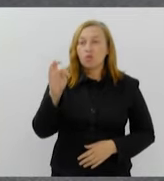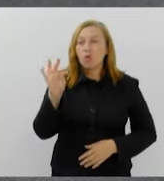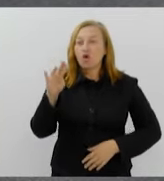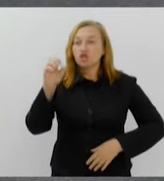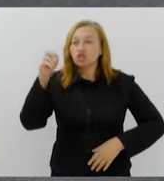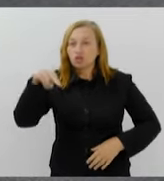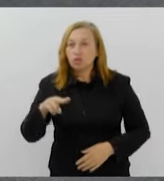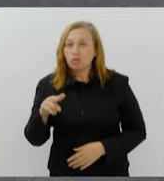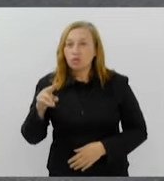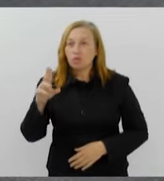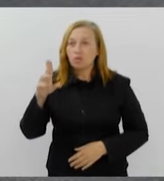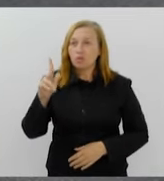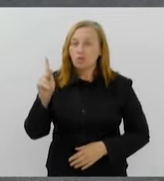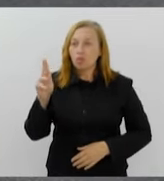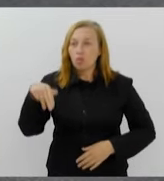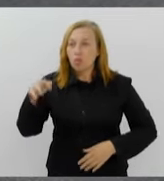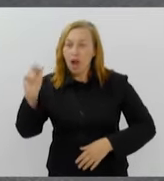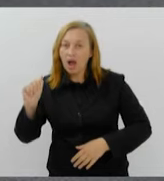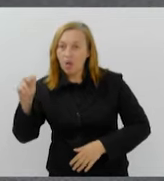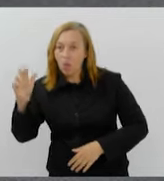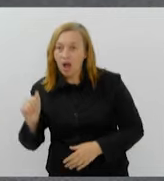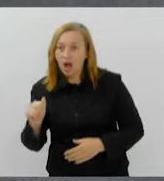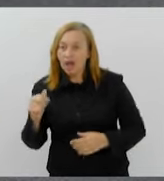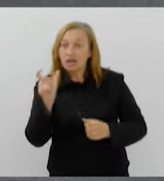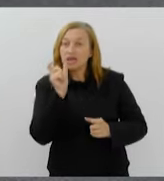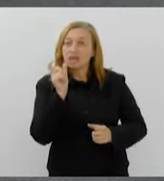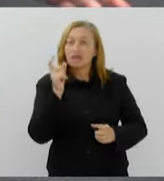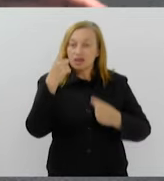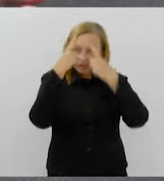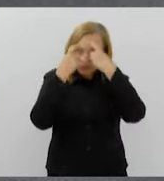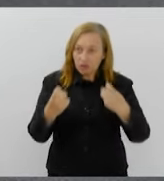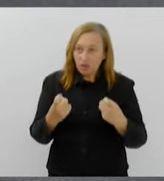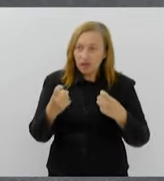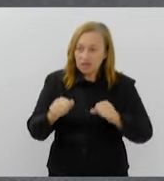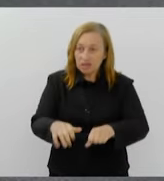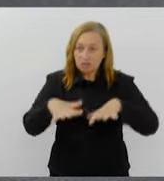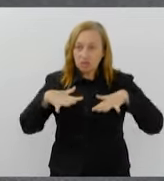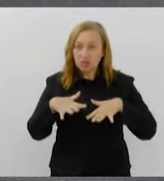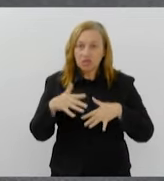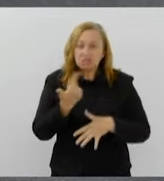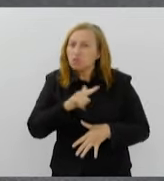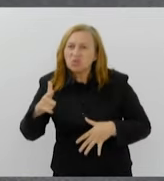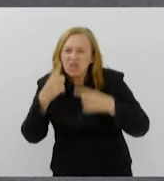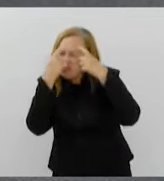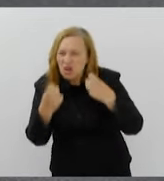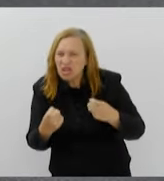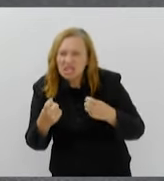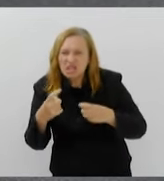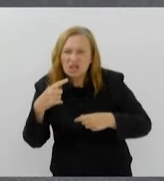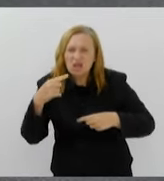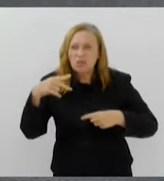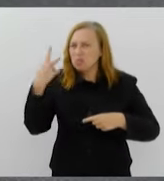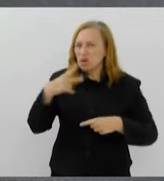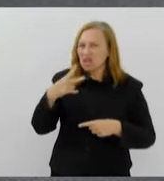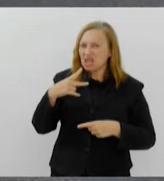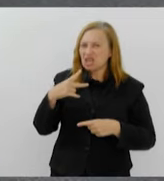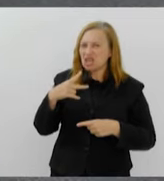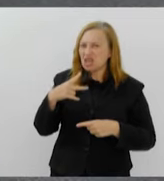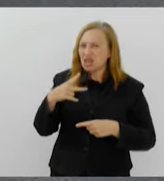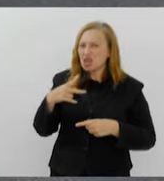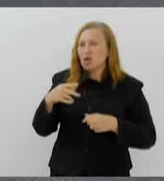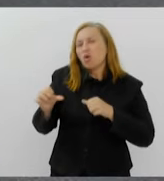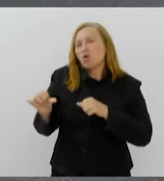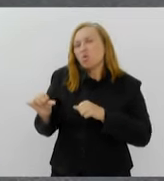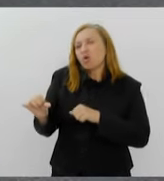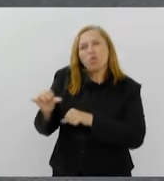um deputado no plenário vocês ficaram quietos vocês não falaram nada aí não tem violência política né não tem não existe violência política para quando é praticada